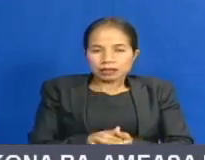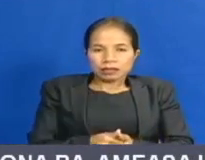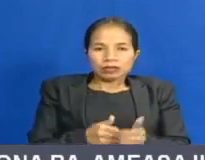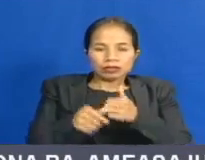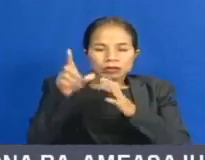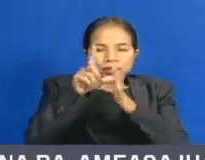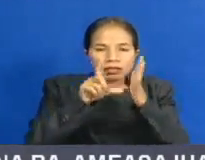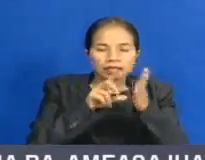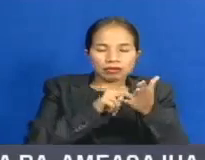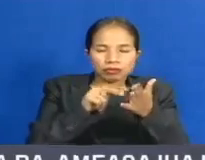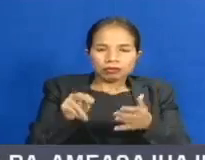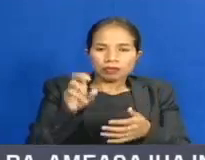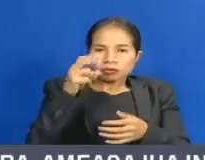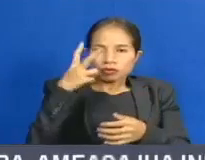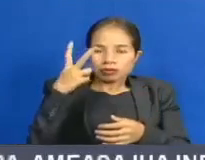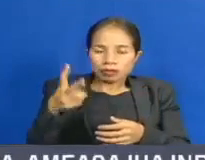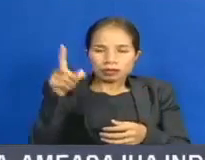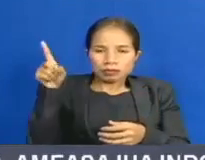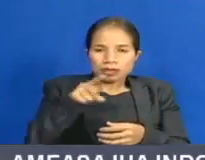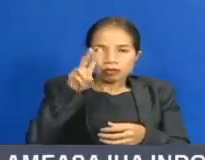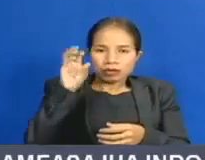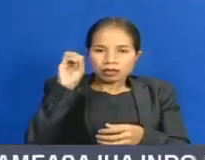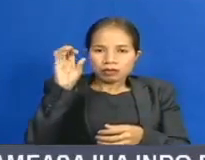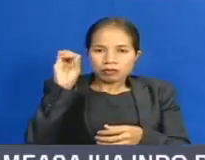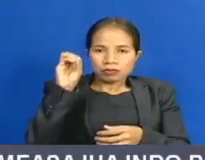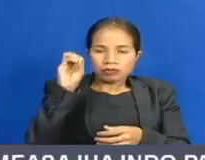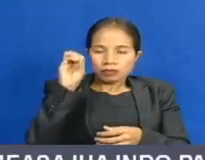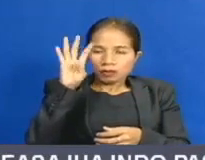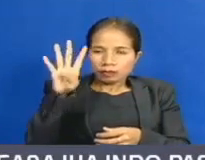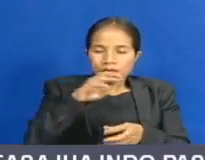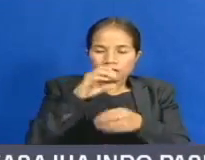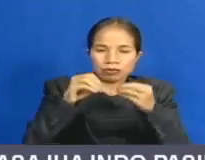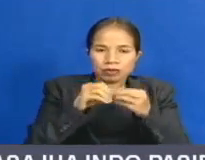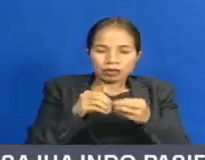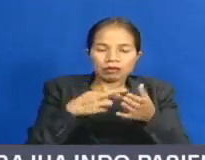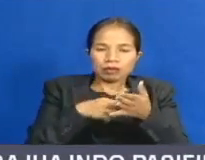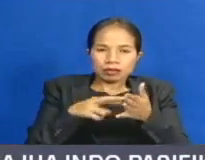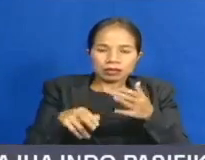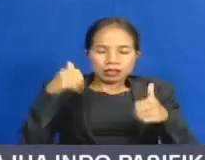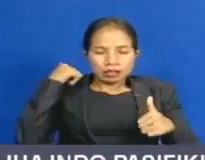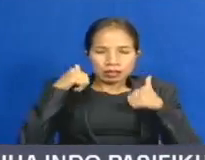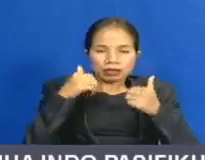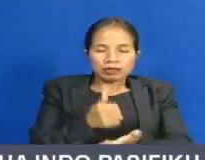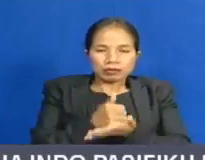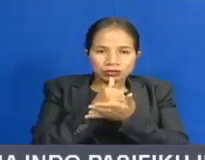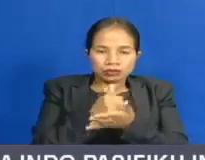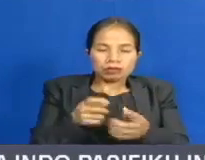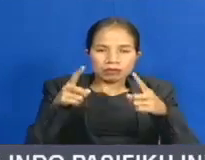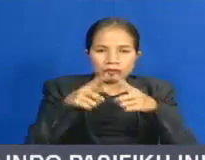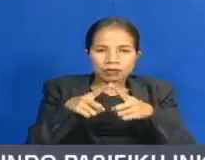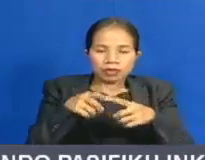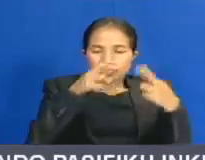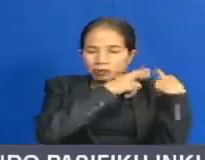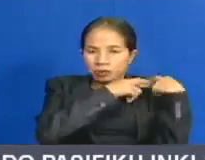decreto lei número sanulu resindrua, barra rihundrua hat, con ba licenciamento atividade farmacêutica, fo competência ba